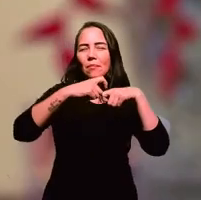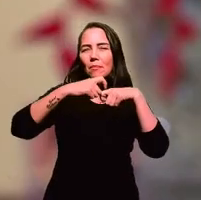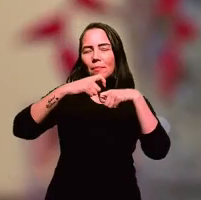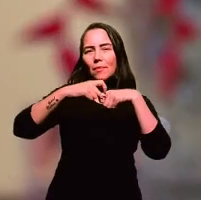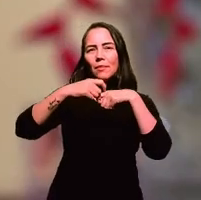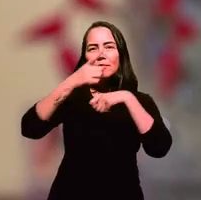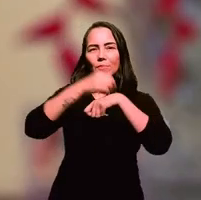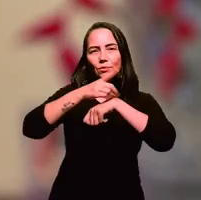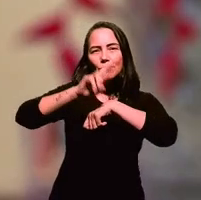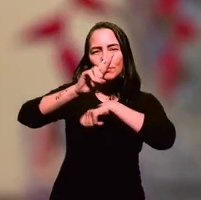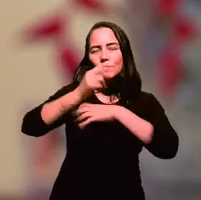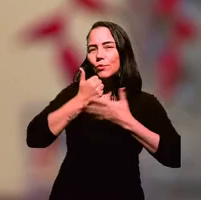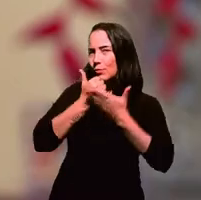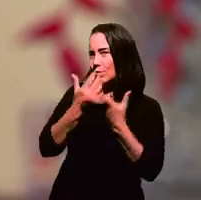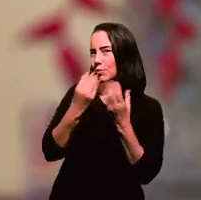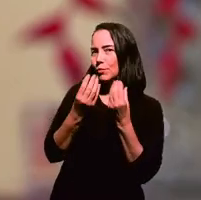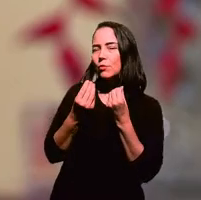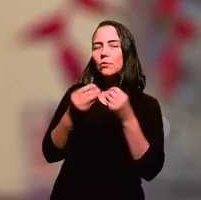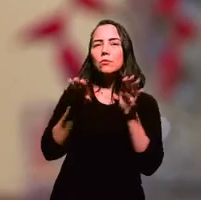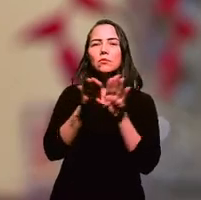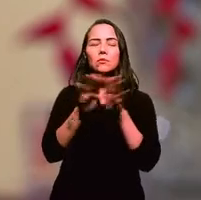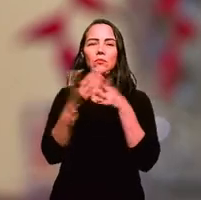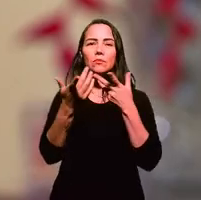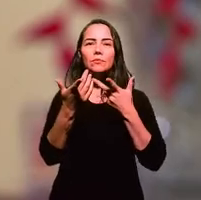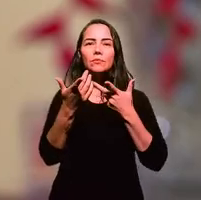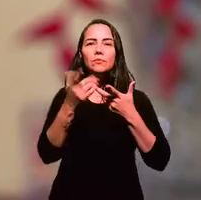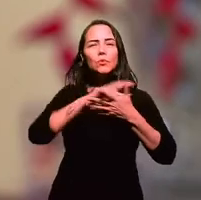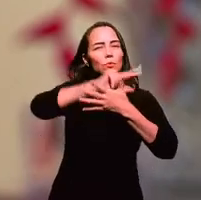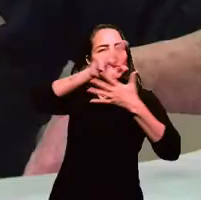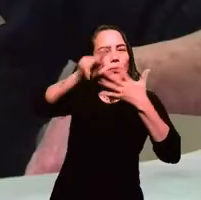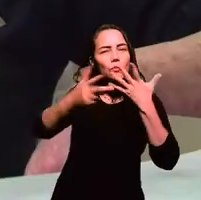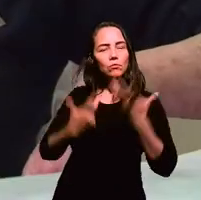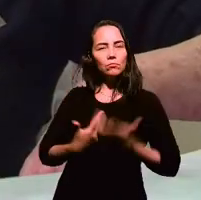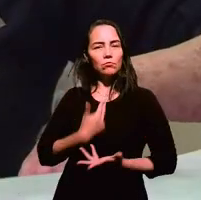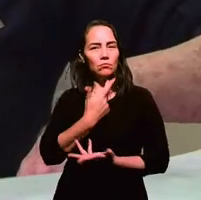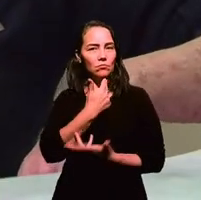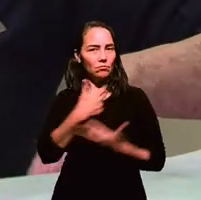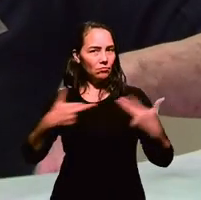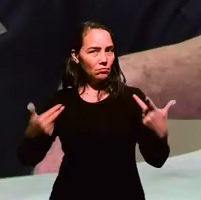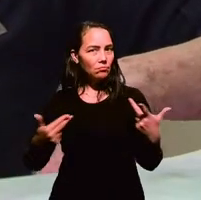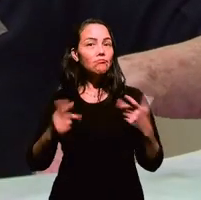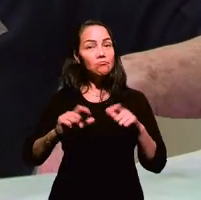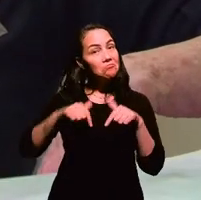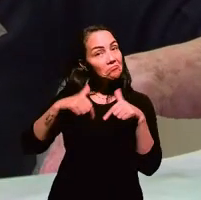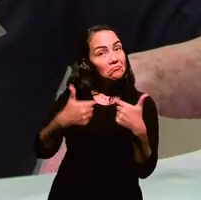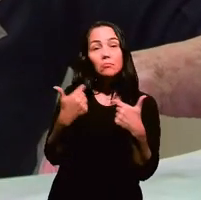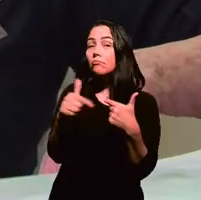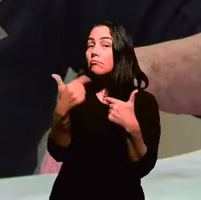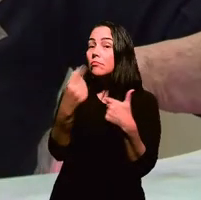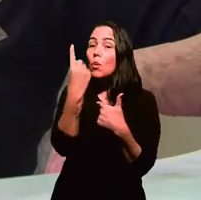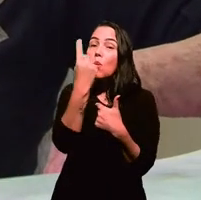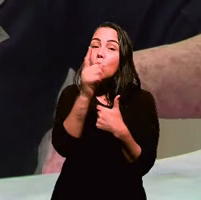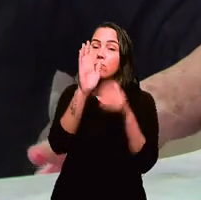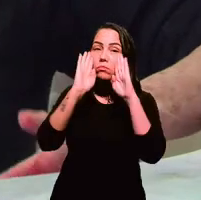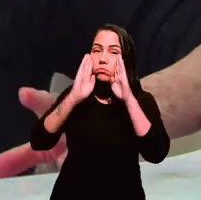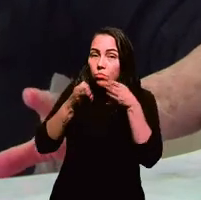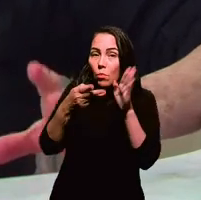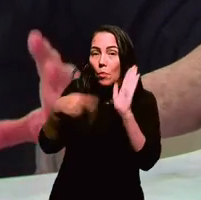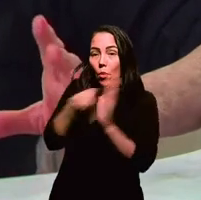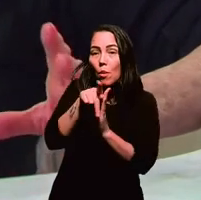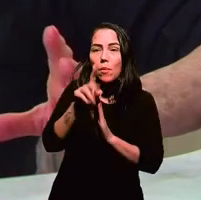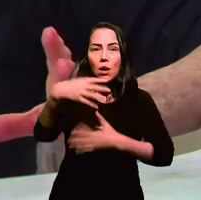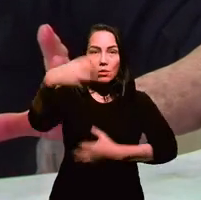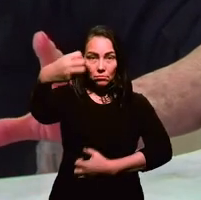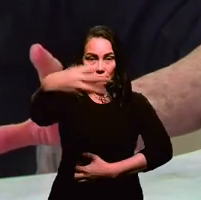parto, ele fazia o gesto. Todas as cirurgias ele fazia. Então não existia especialidades. Tinha que fazer tudo.